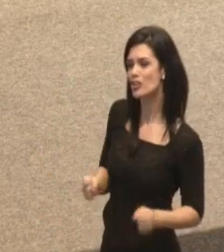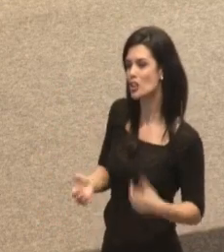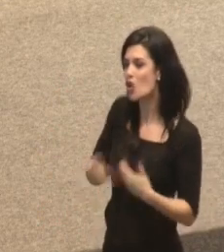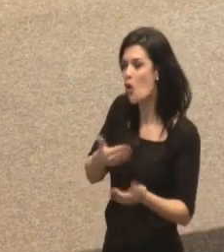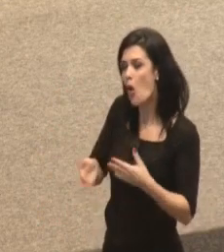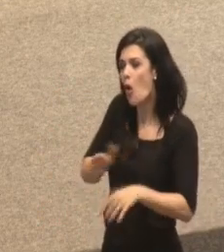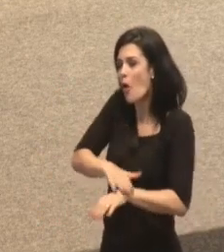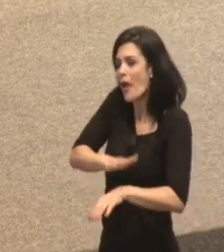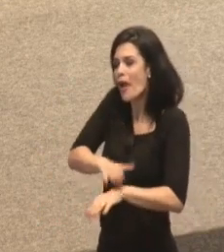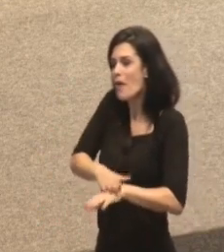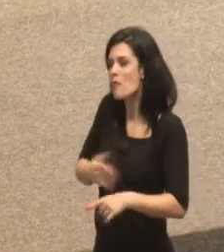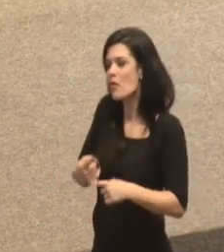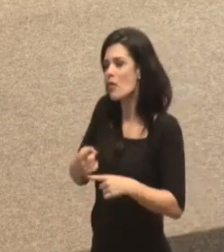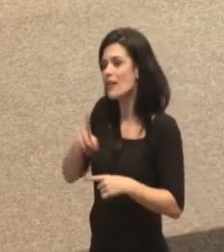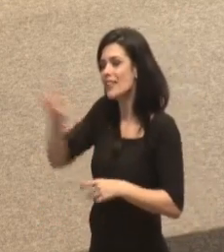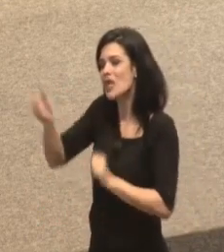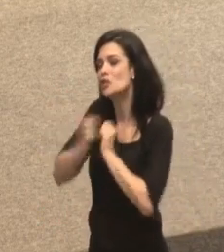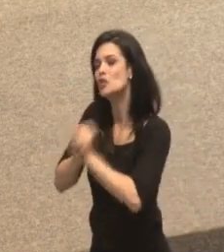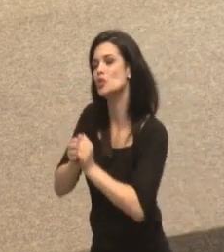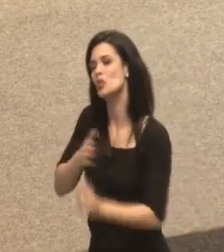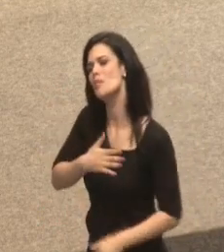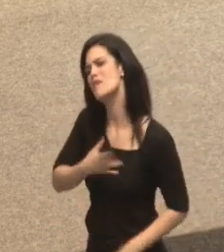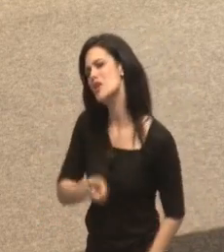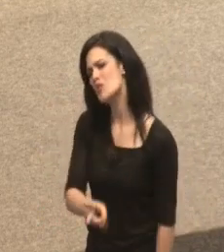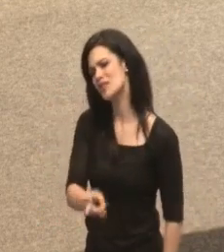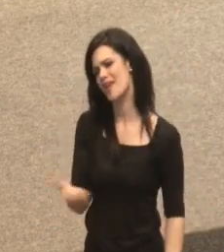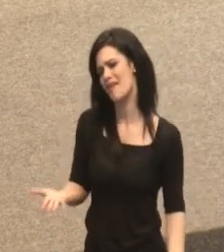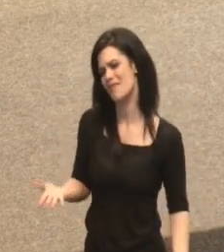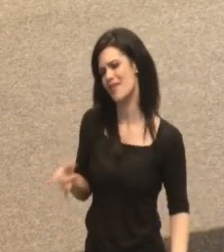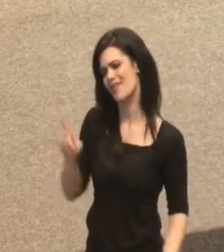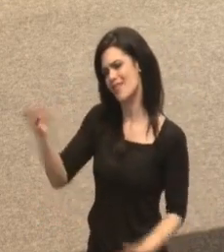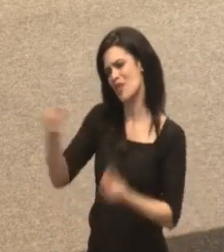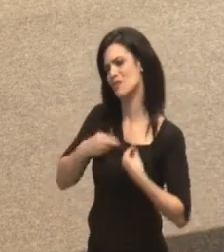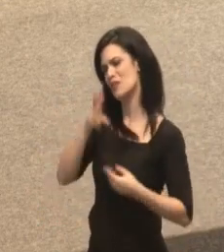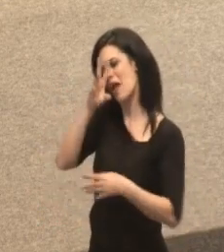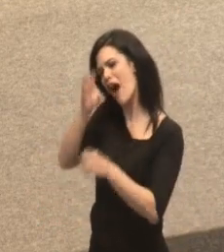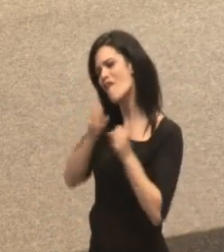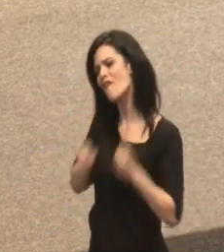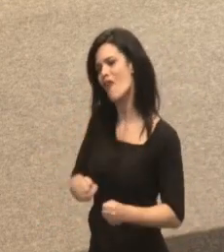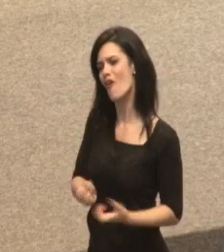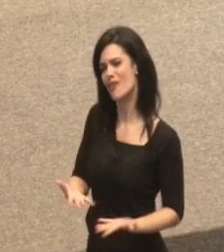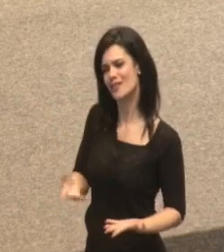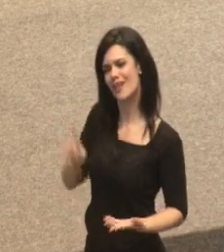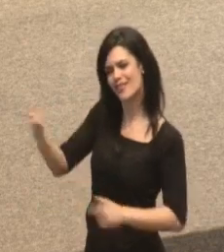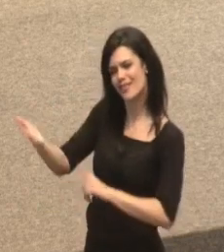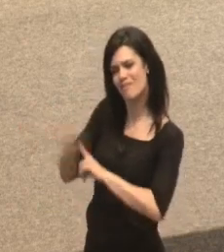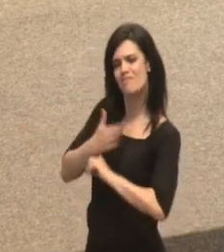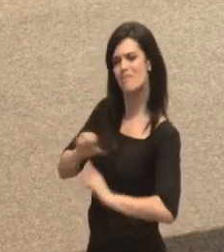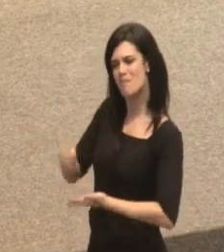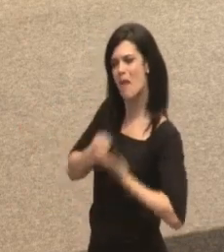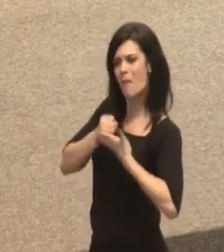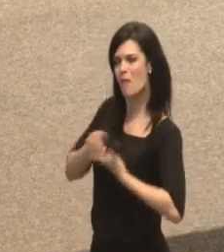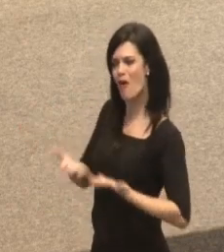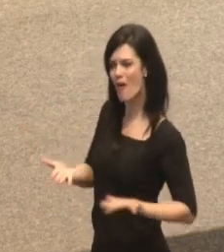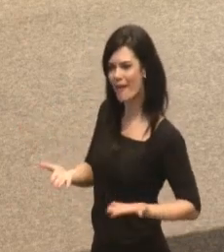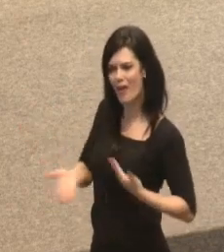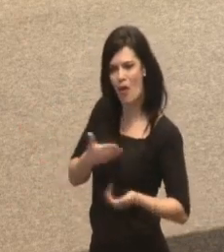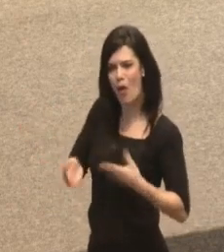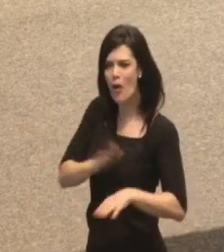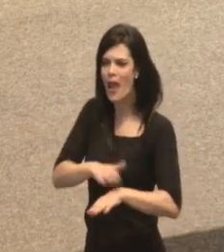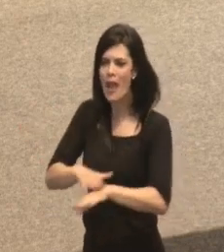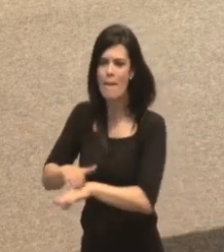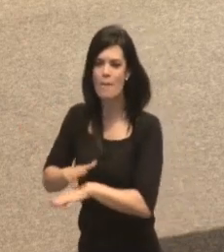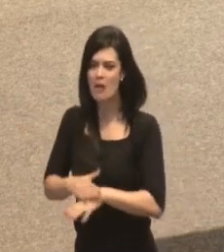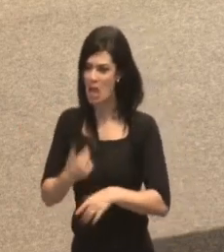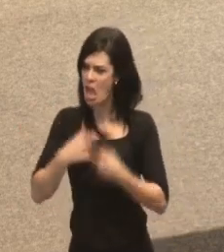situação o Senhor estará comigo, e Ele será a minha rocha, a minha fortaleza, e Ele vai me dar condições de viver em qualquer situação. Eu